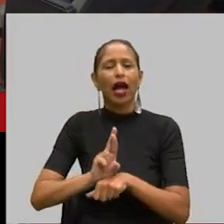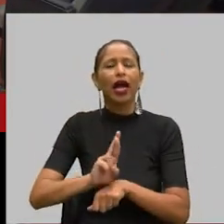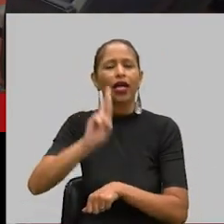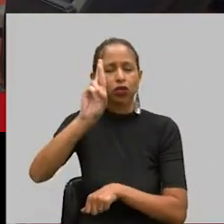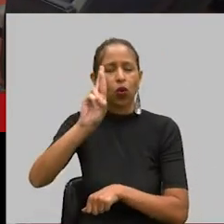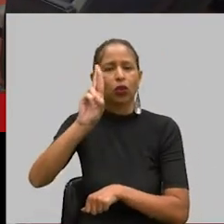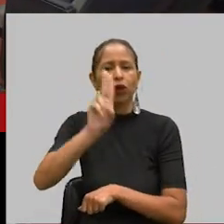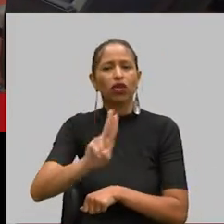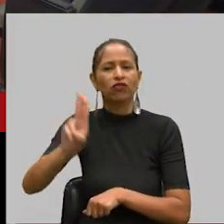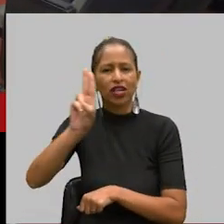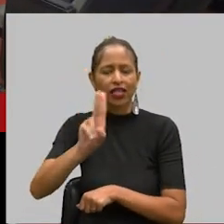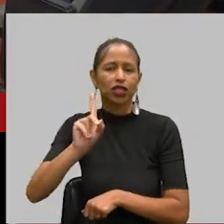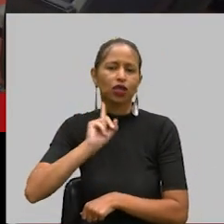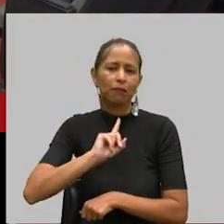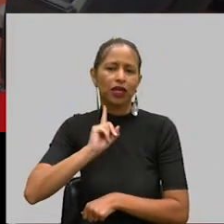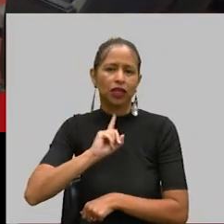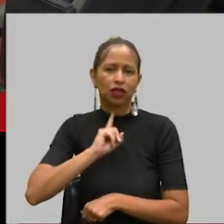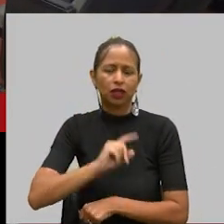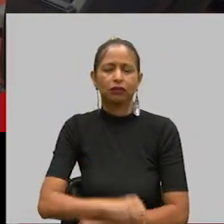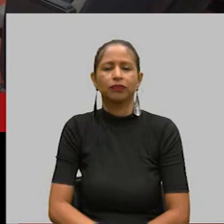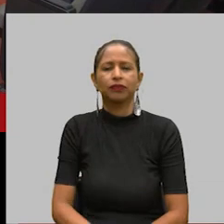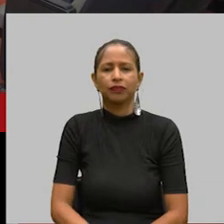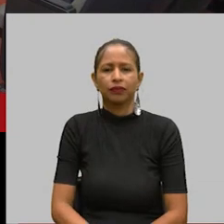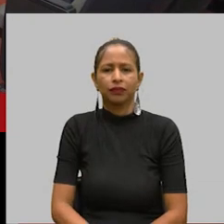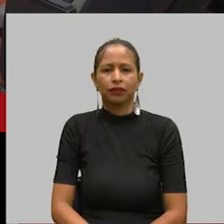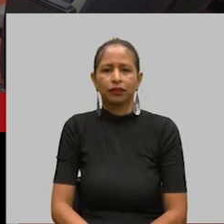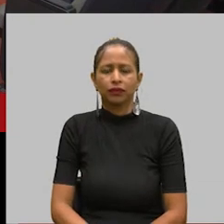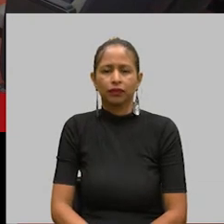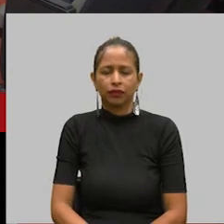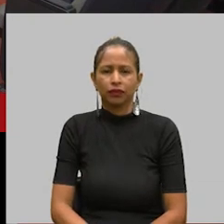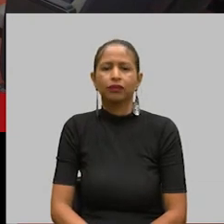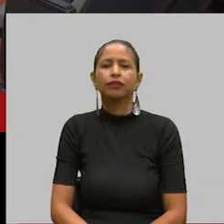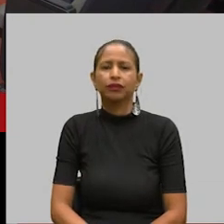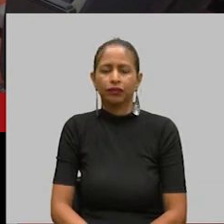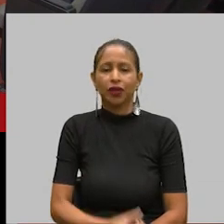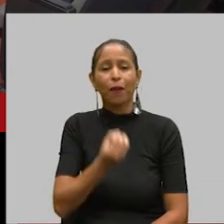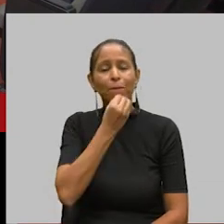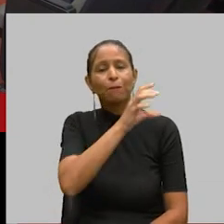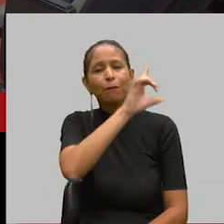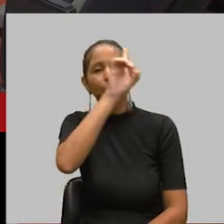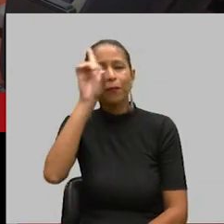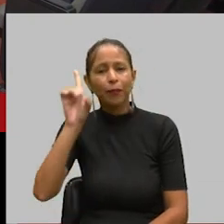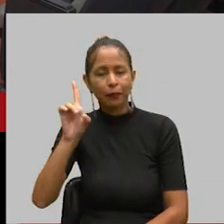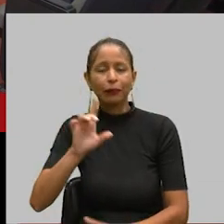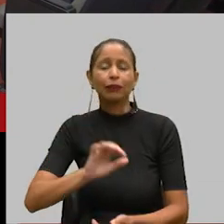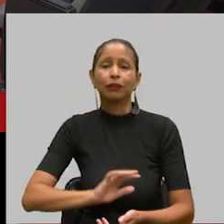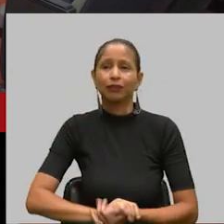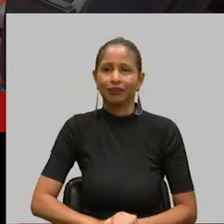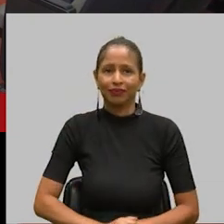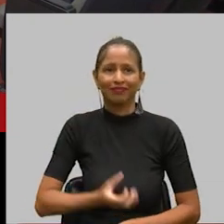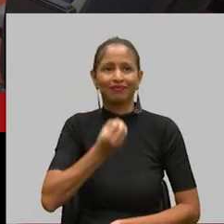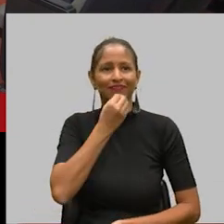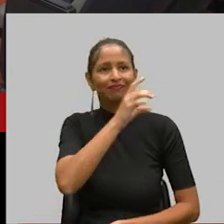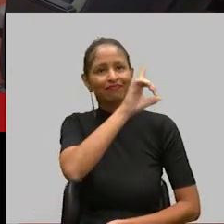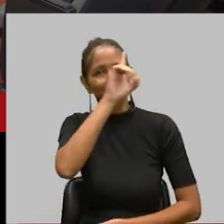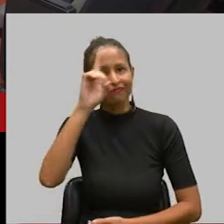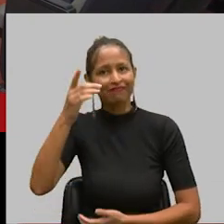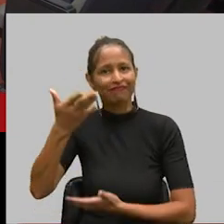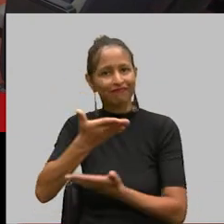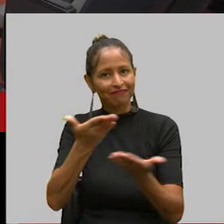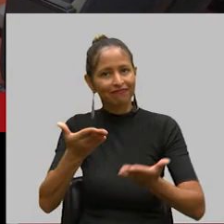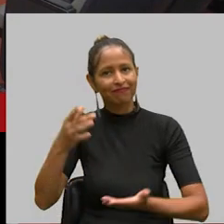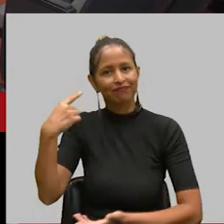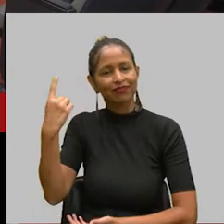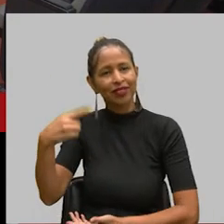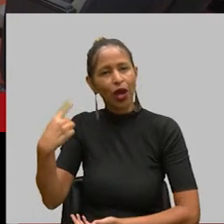obrigado min Bom dia mo bom dia bom dia deputados